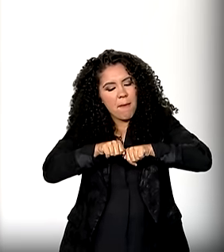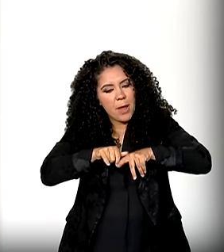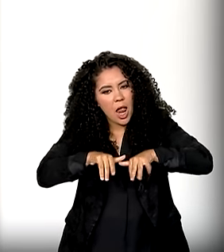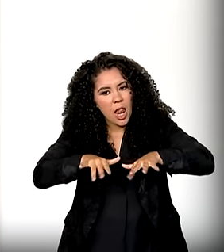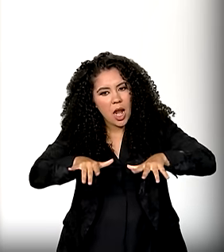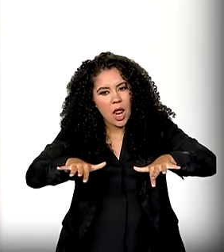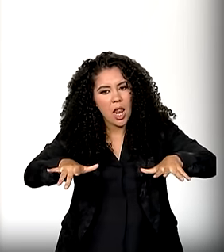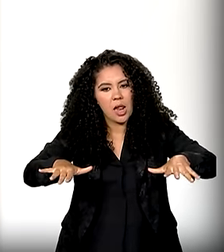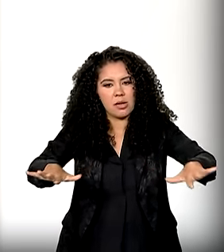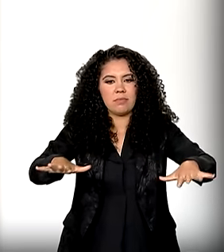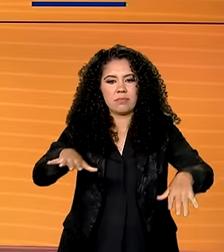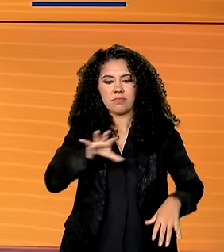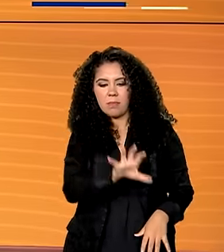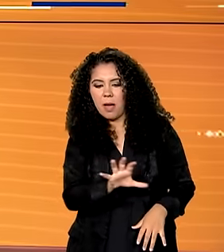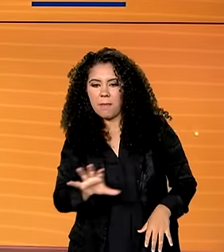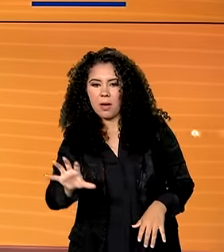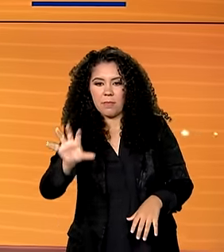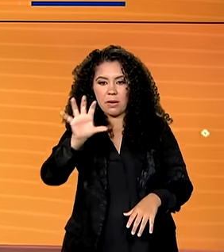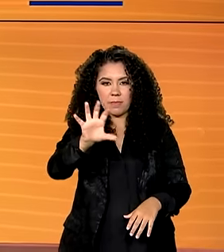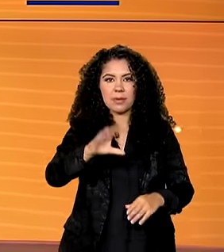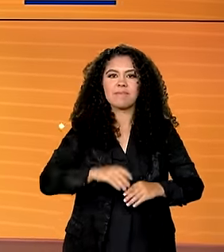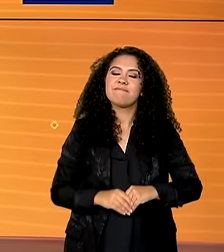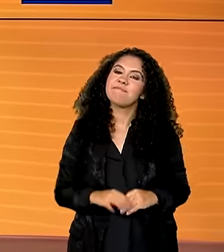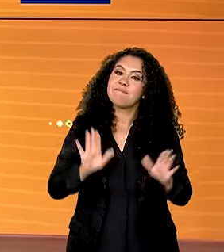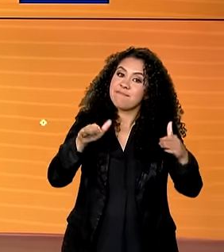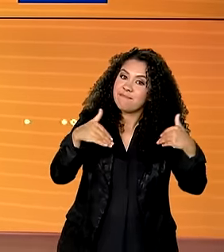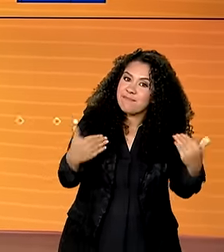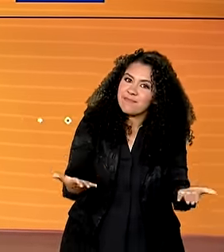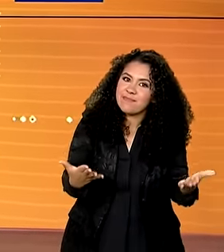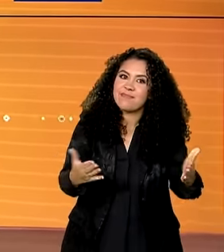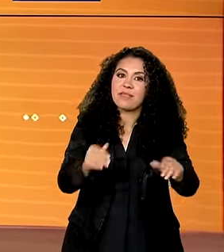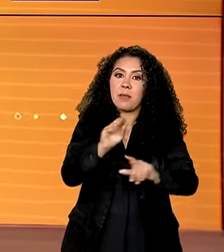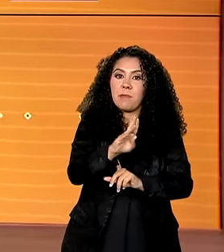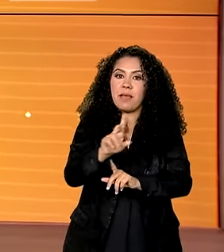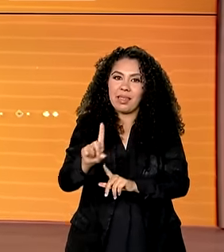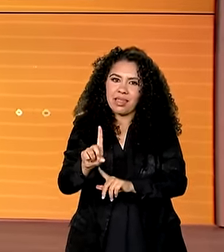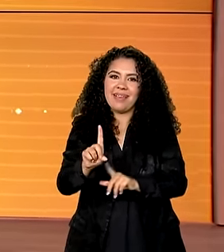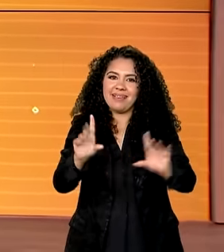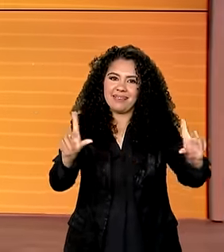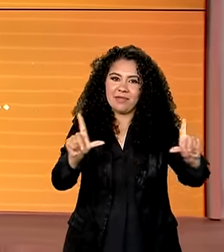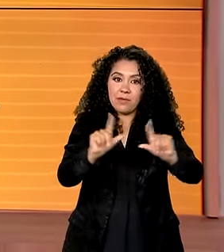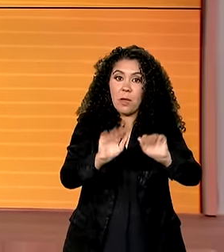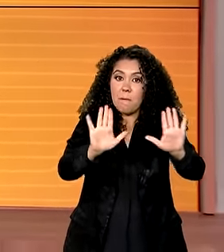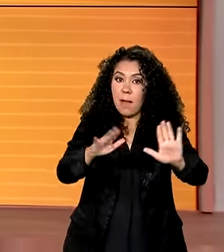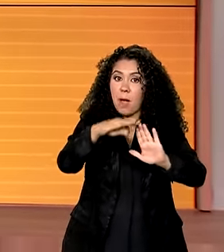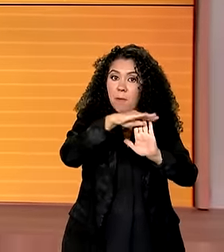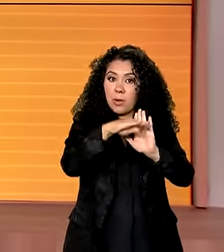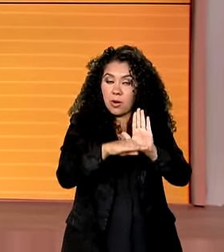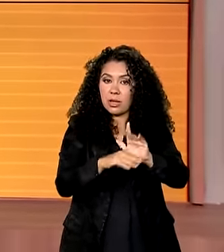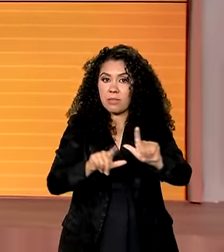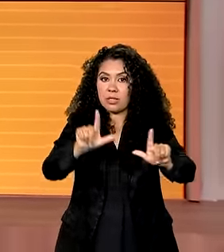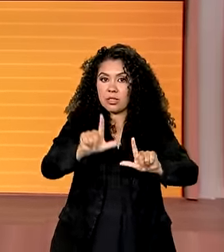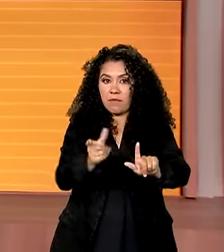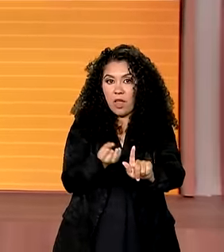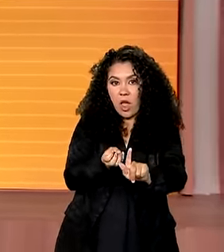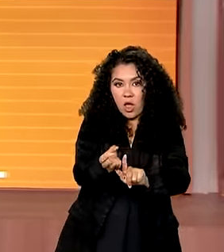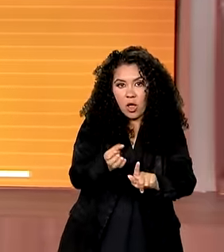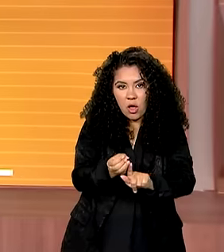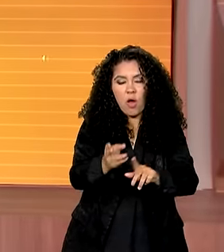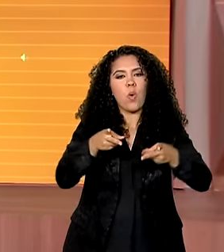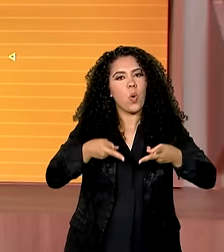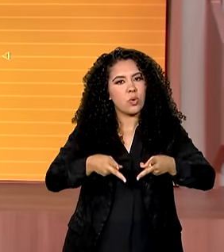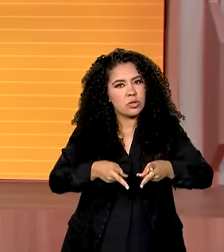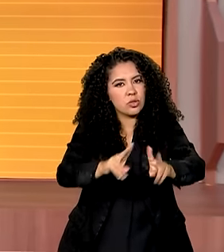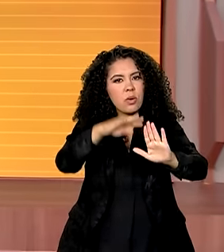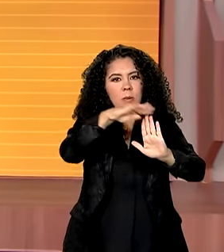vez mais na nossa região. É isso, o Brasil em Dia fica por aqui, mas o Canal Gov segue com a programação, mostrando todas as